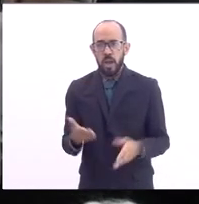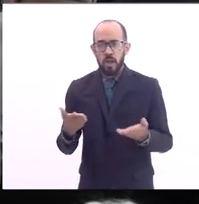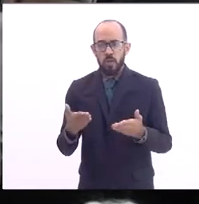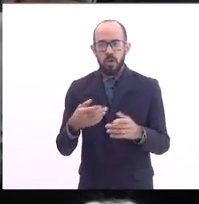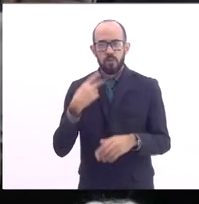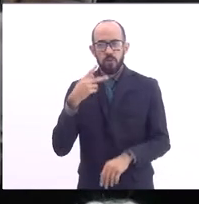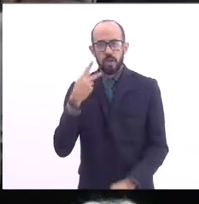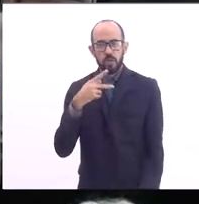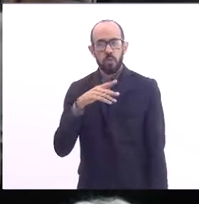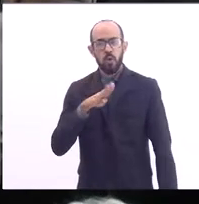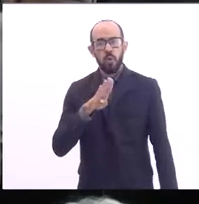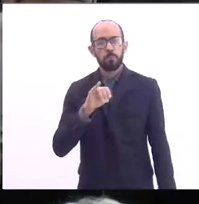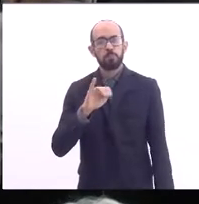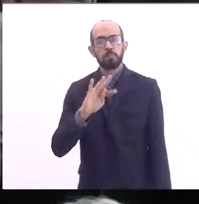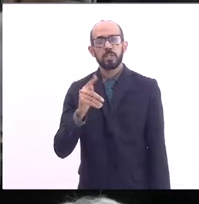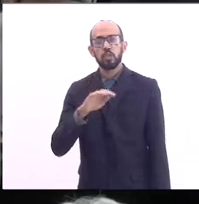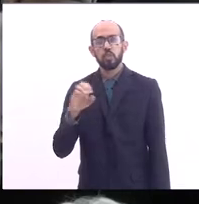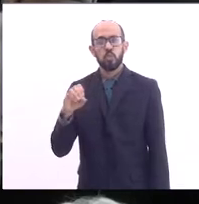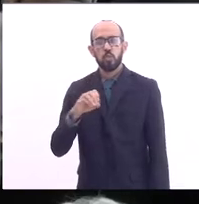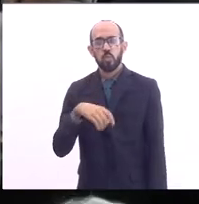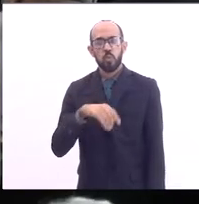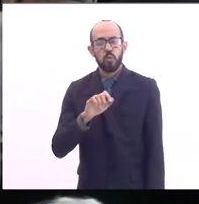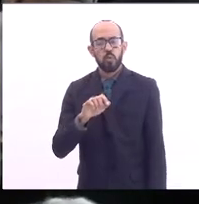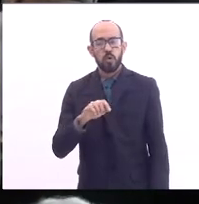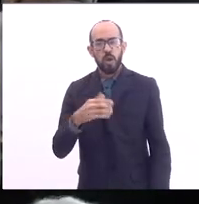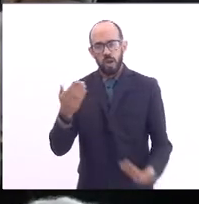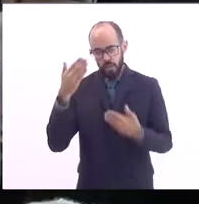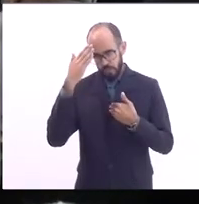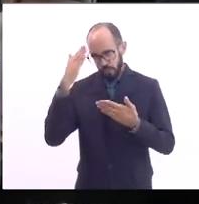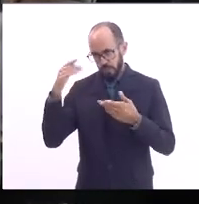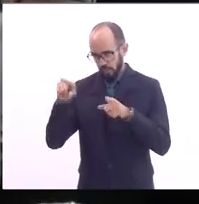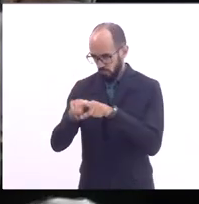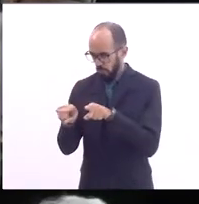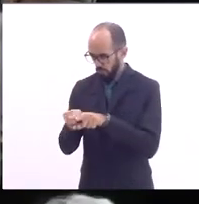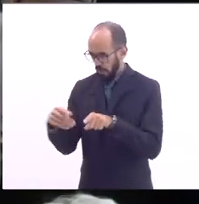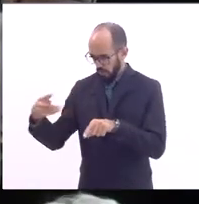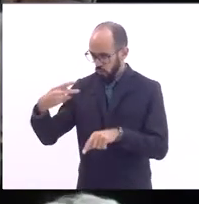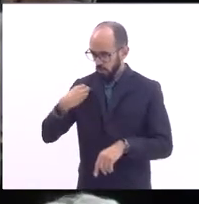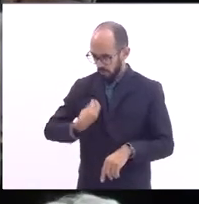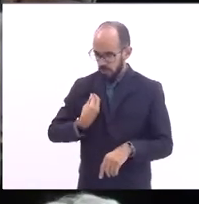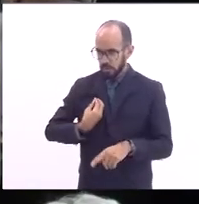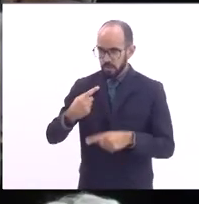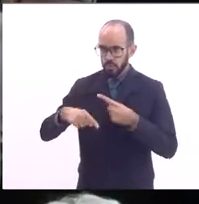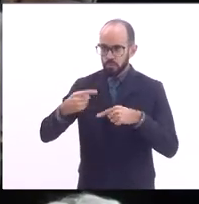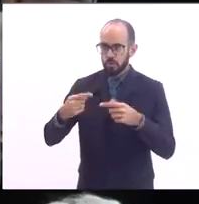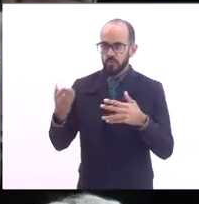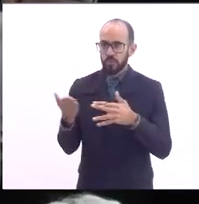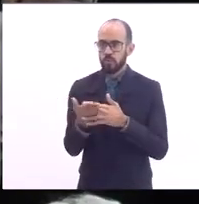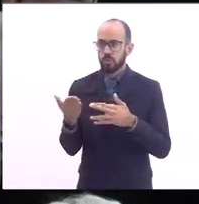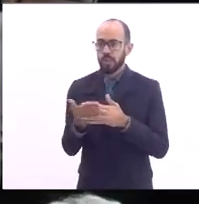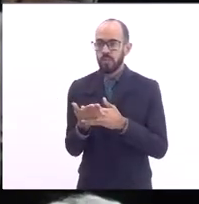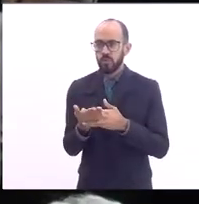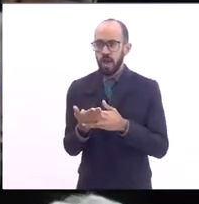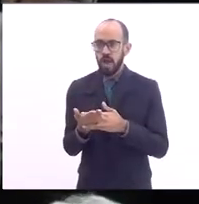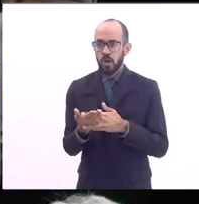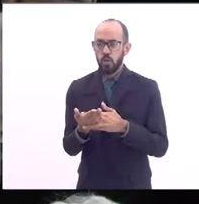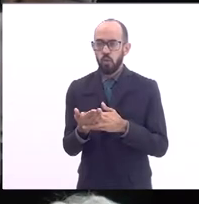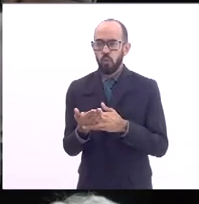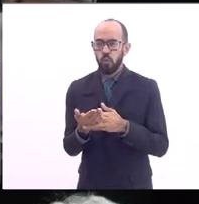vereador Binho Guimarães, agradecendo também a presença. Depois vou dar um intervalo para dar a palavra para